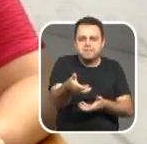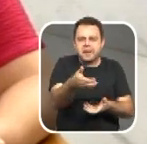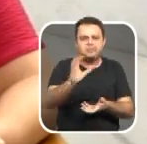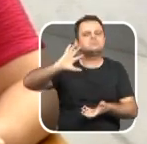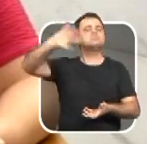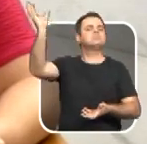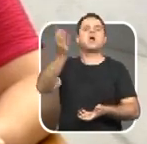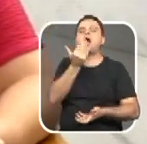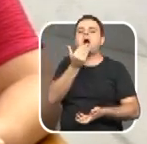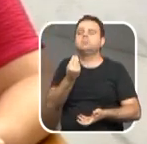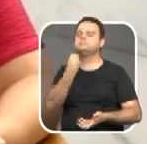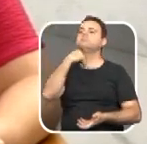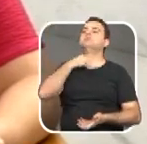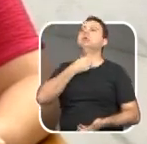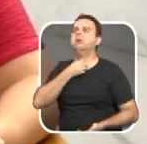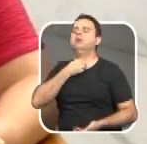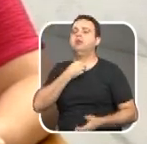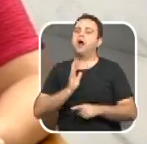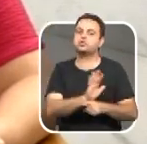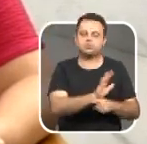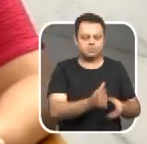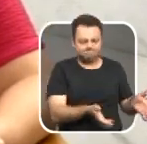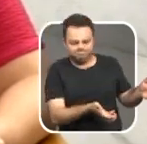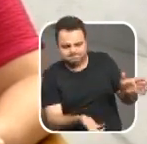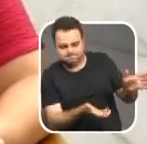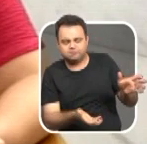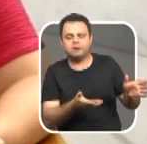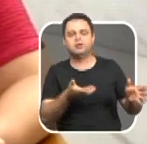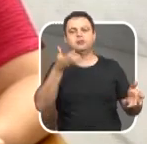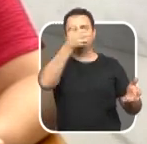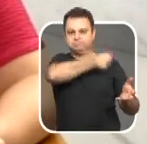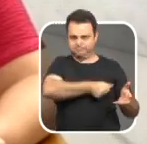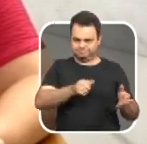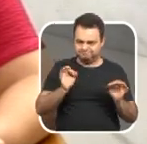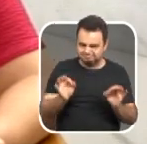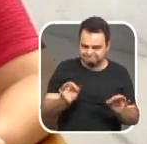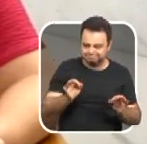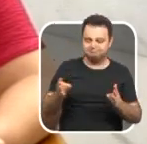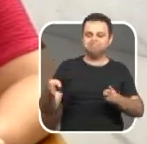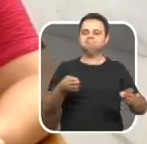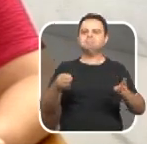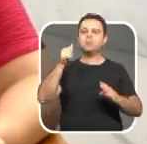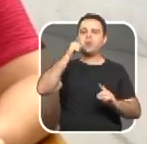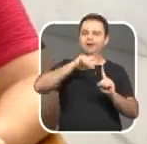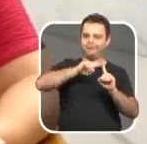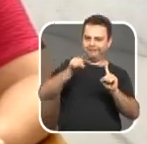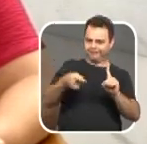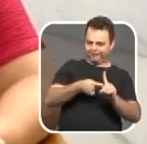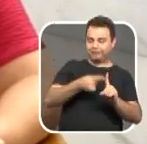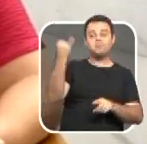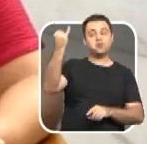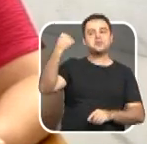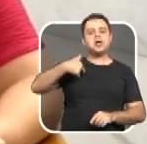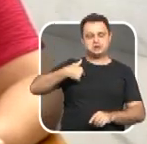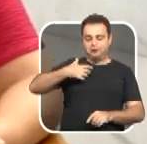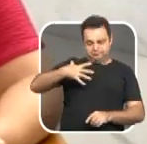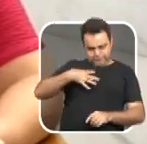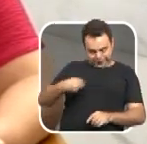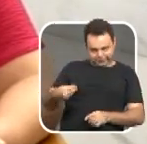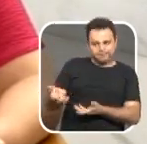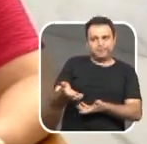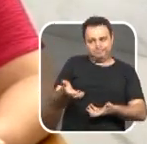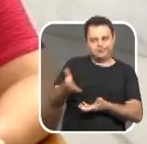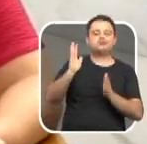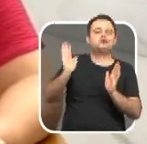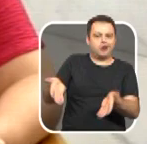porque eu tenho um filho pequeno e eu usei algumas vezes essa manobra durante as madrugadas na amamentação. É realmente algo muito importante para